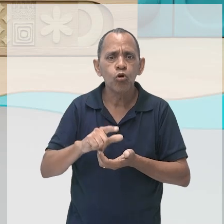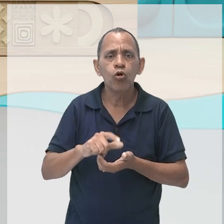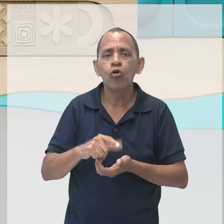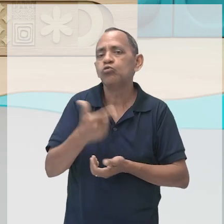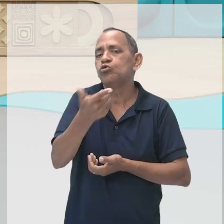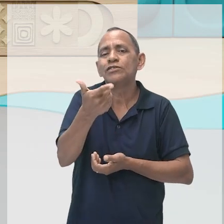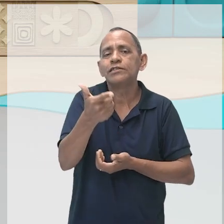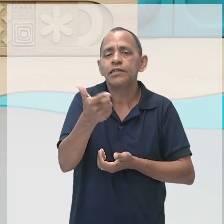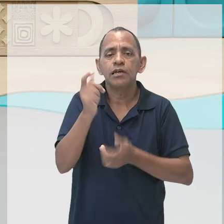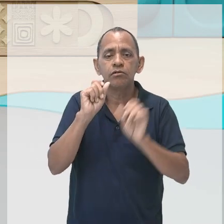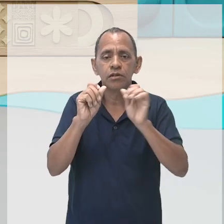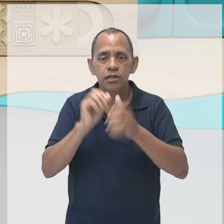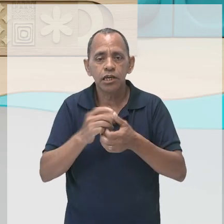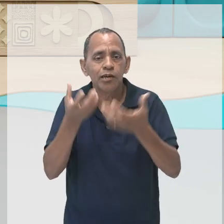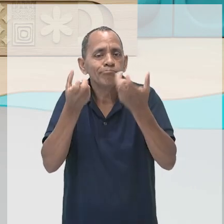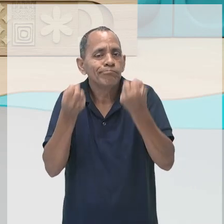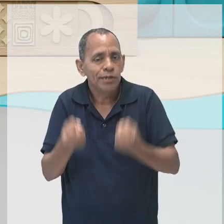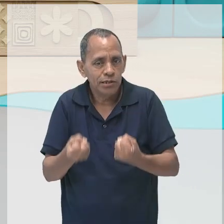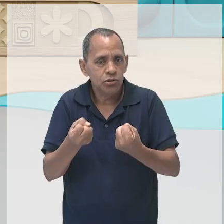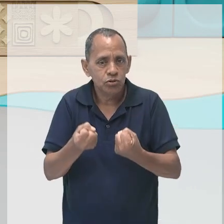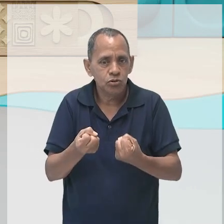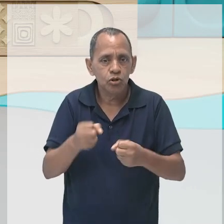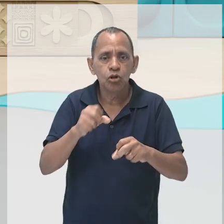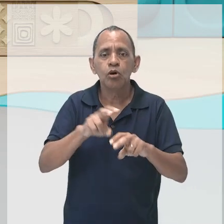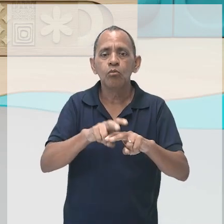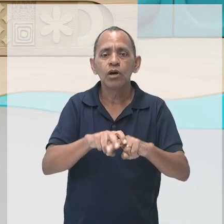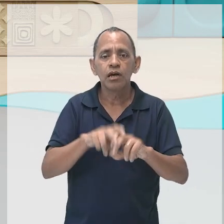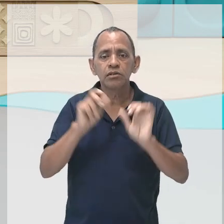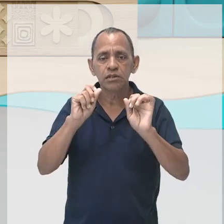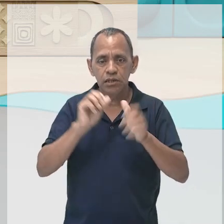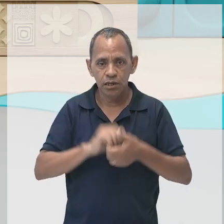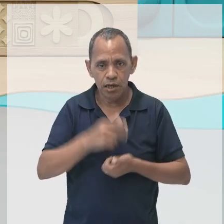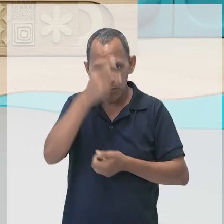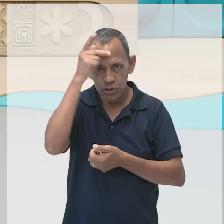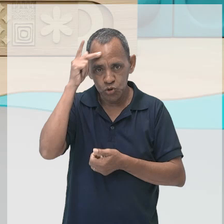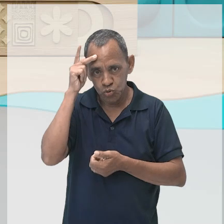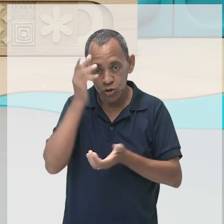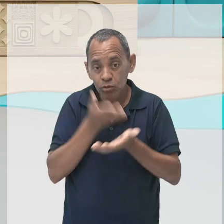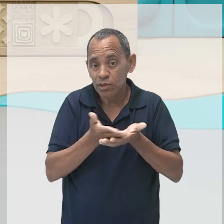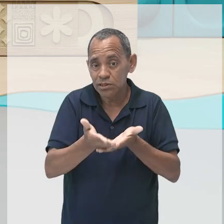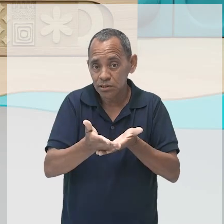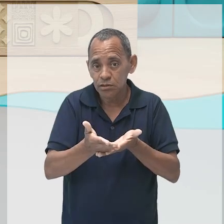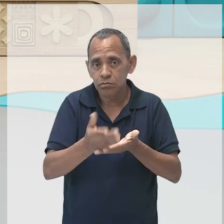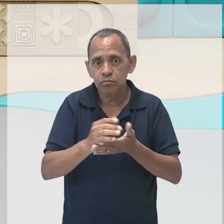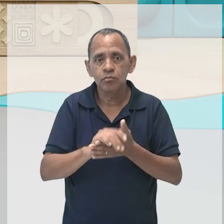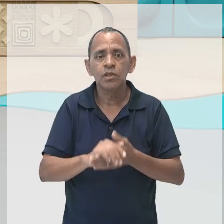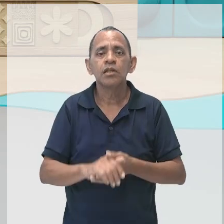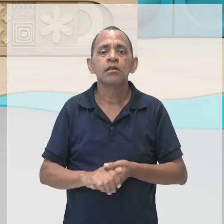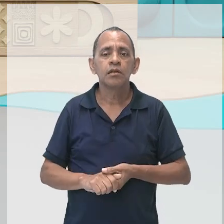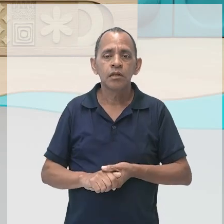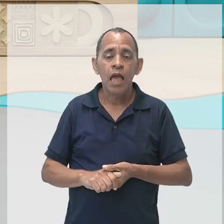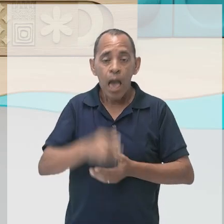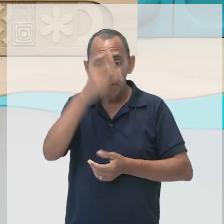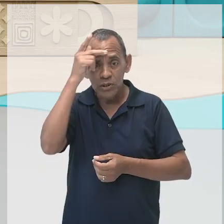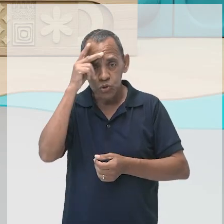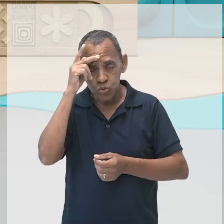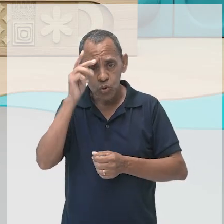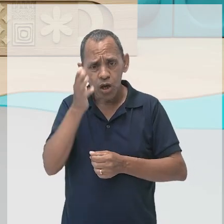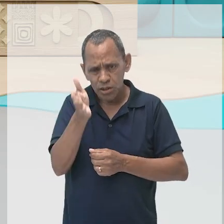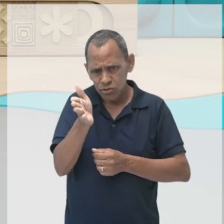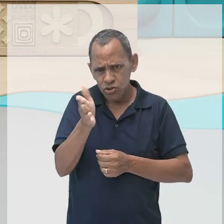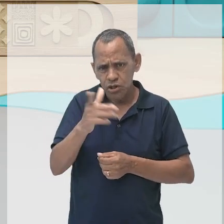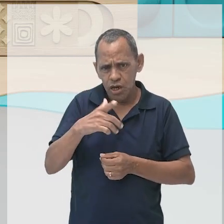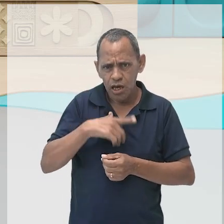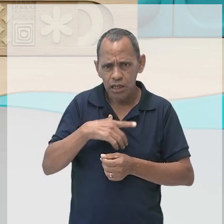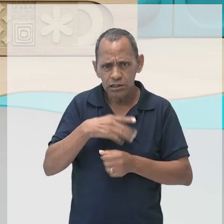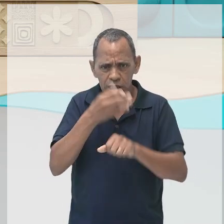aluno é iniciante. Para quem já está um pouquinho mais acostumado, é o aluno intermediário, a gente acrescenta uma série a mais,